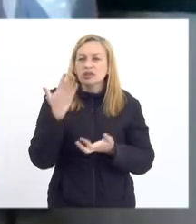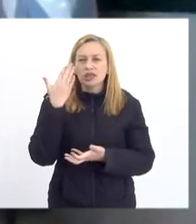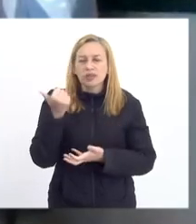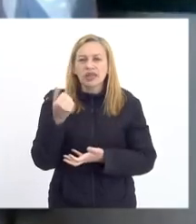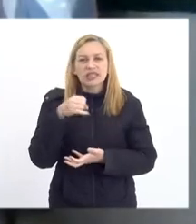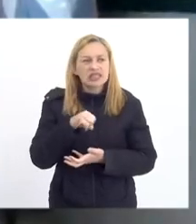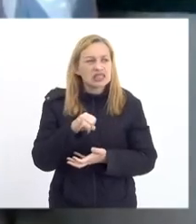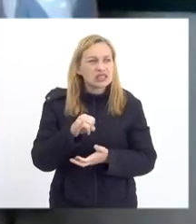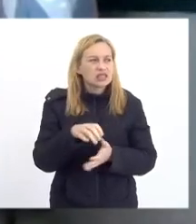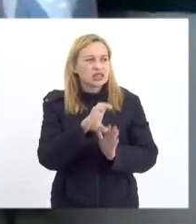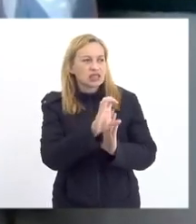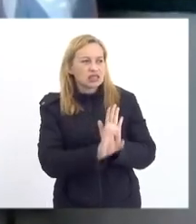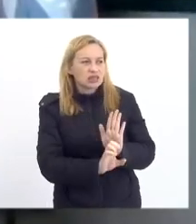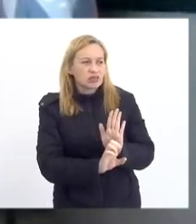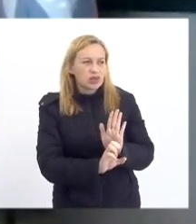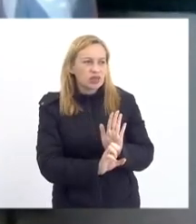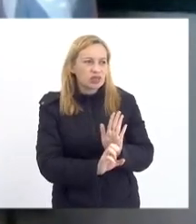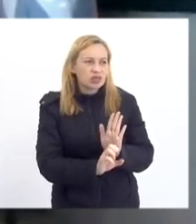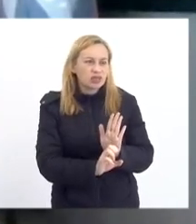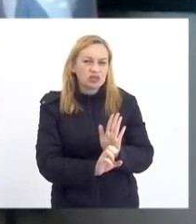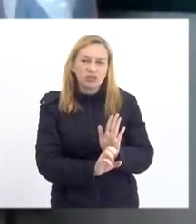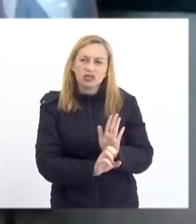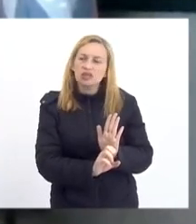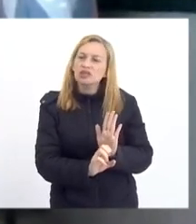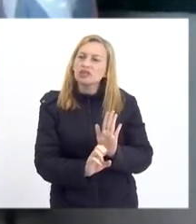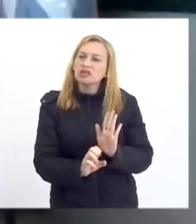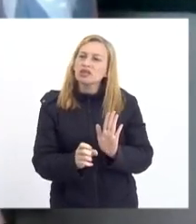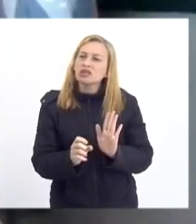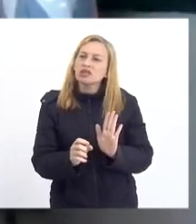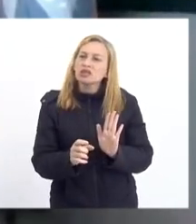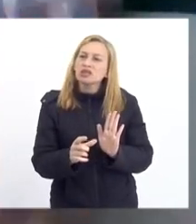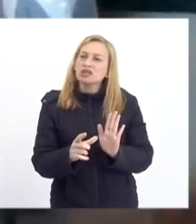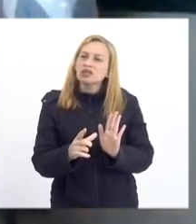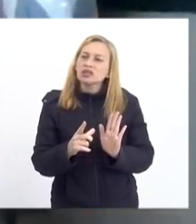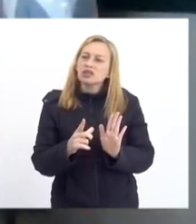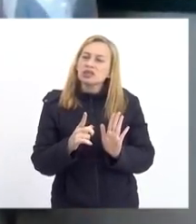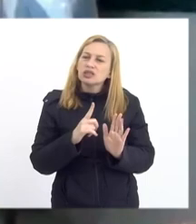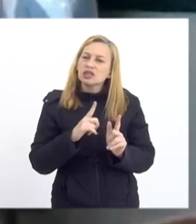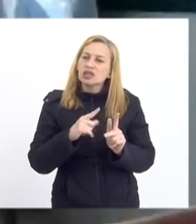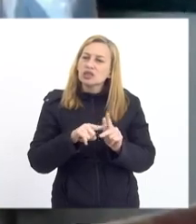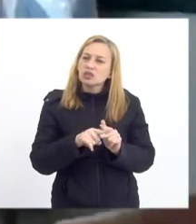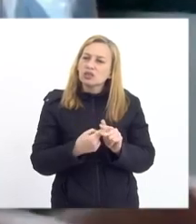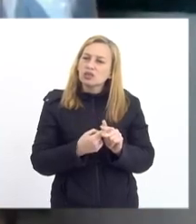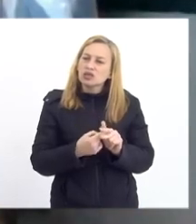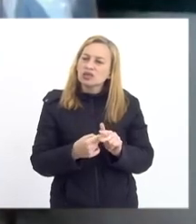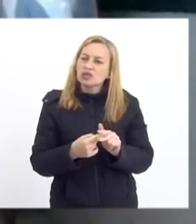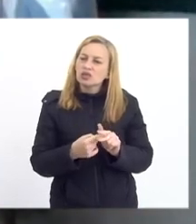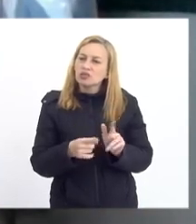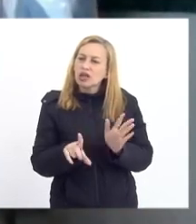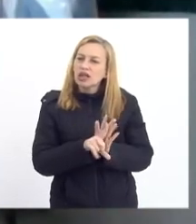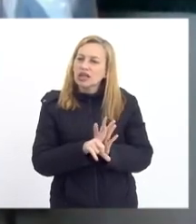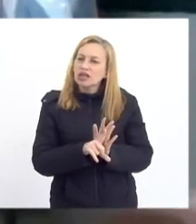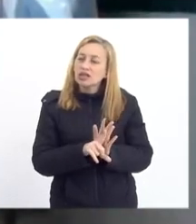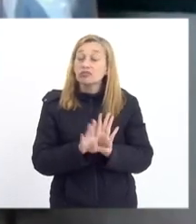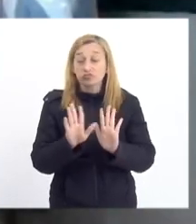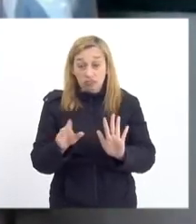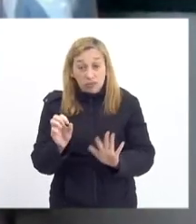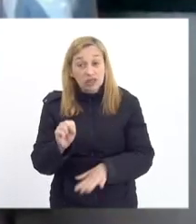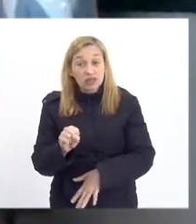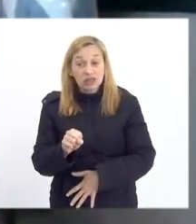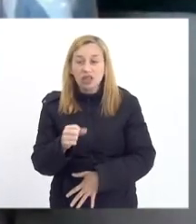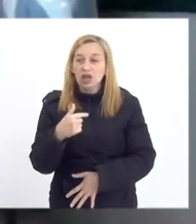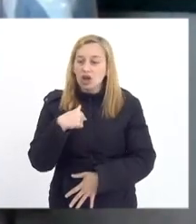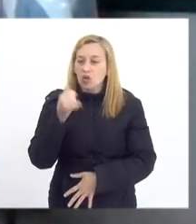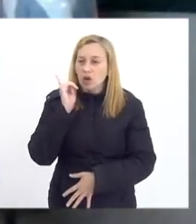se nas emendas consideradas promoviam alteração. Exatamente. Dessa lei. Como eu sou